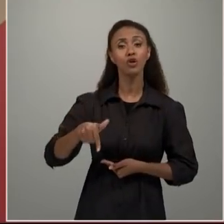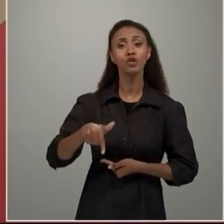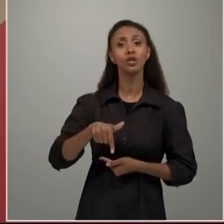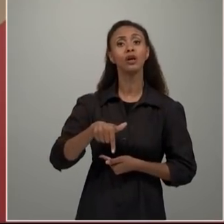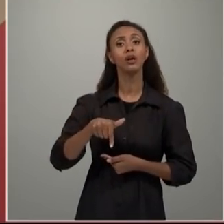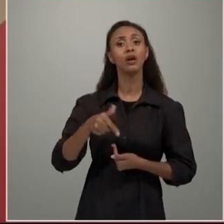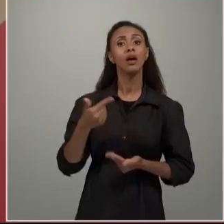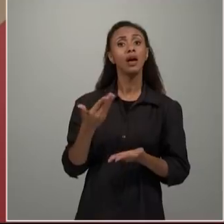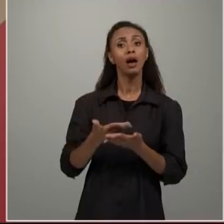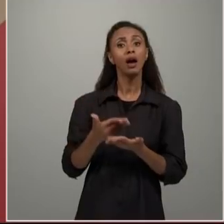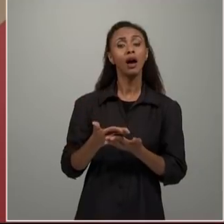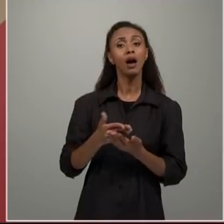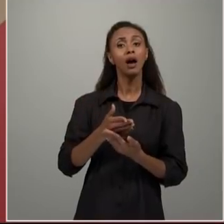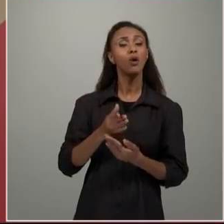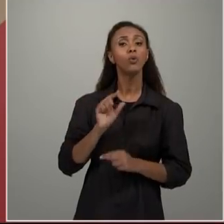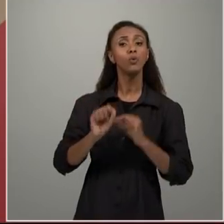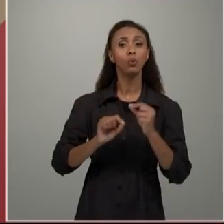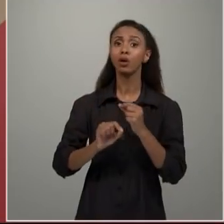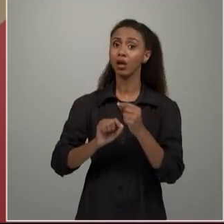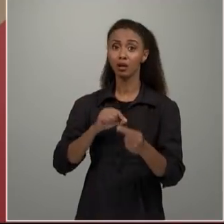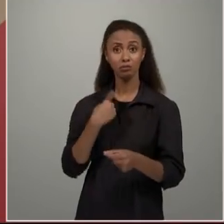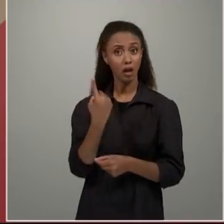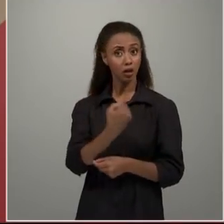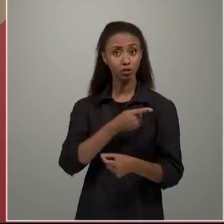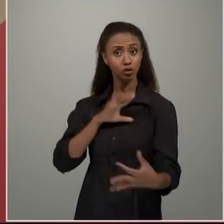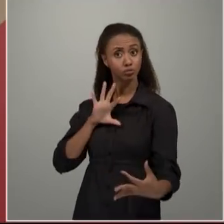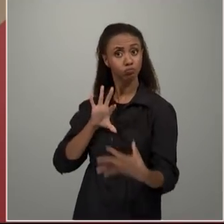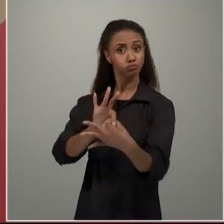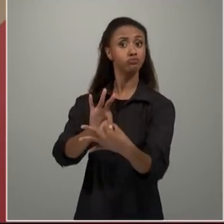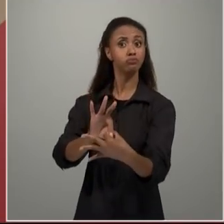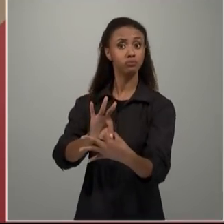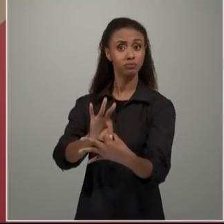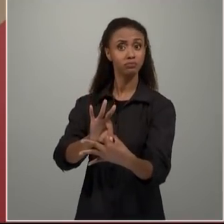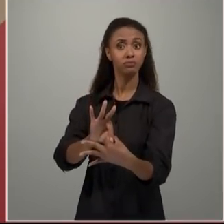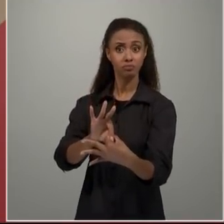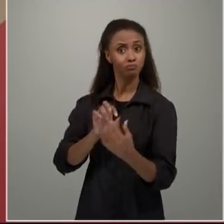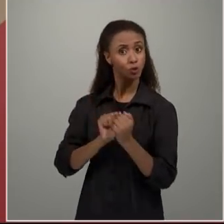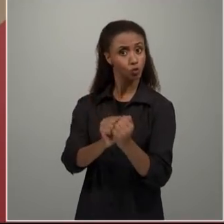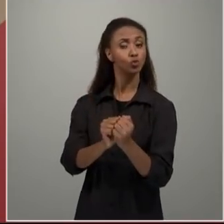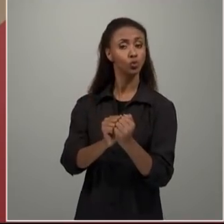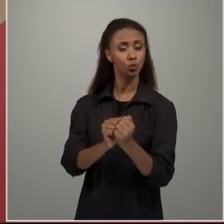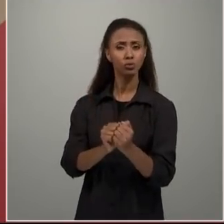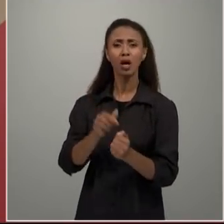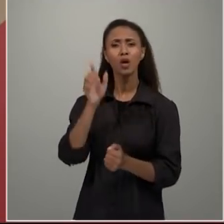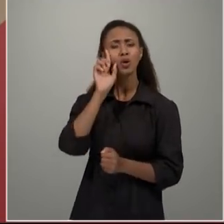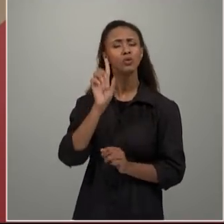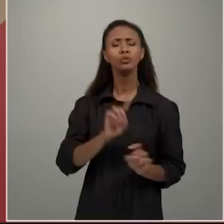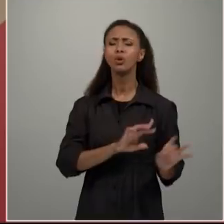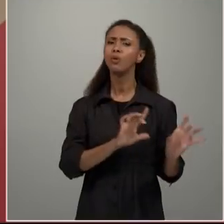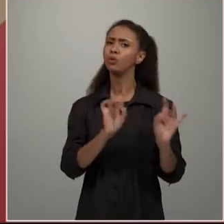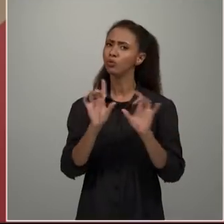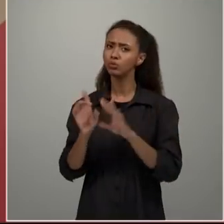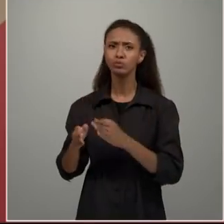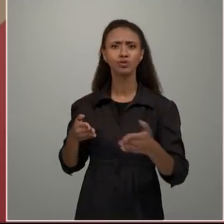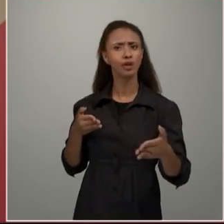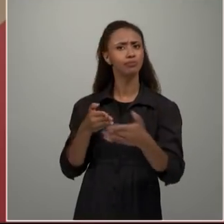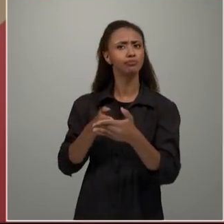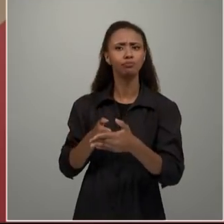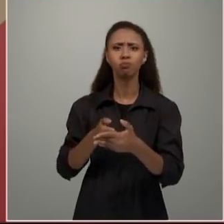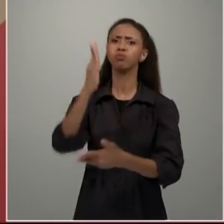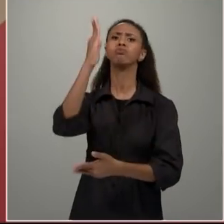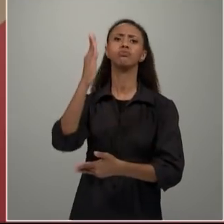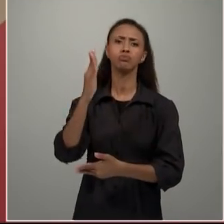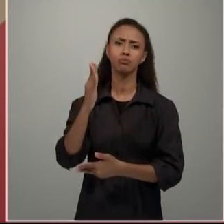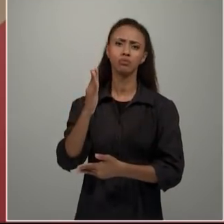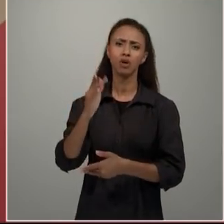assim e arthur queda estamos junto tá e vamos a cada dia vencer essa barreira esse desafio então assim